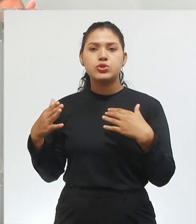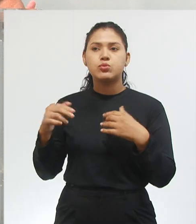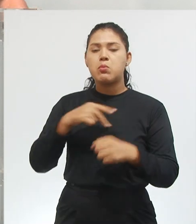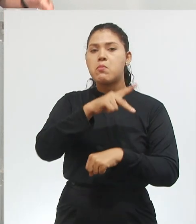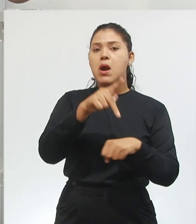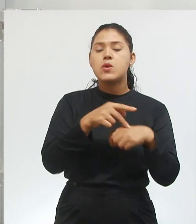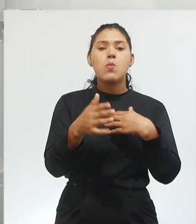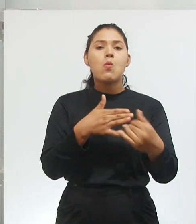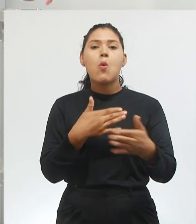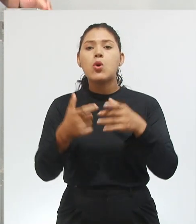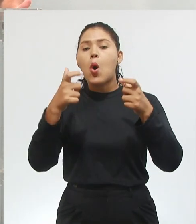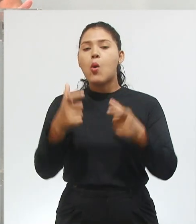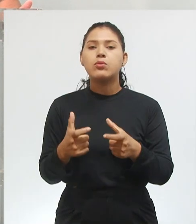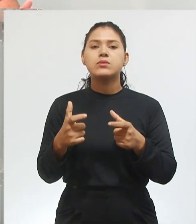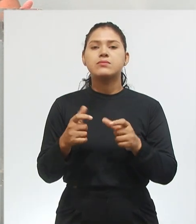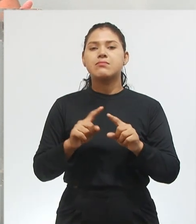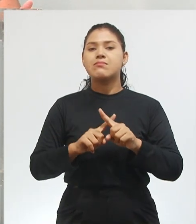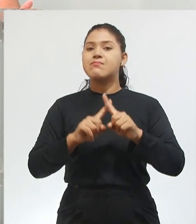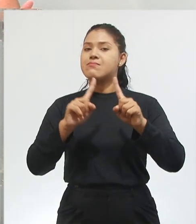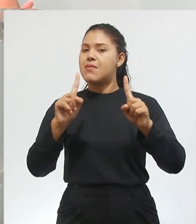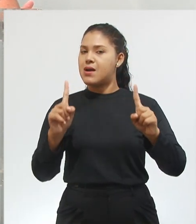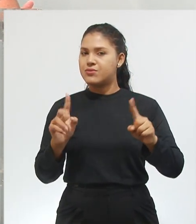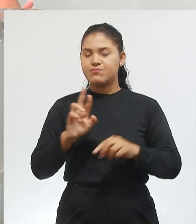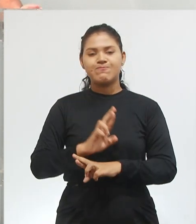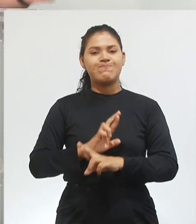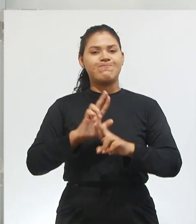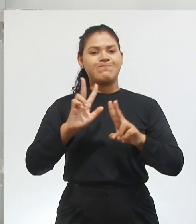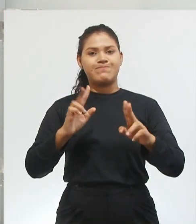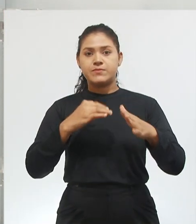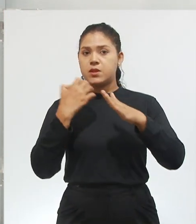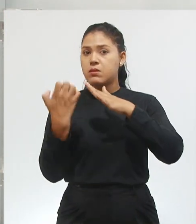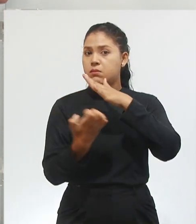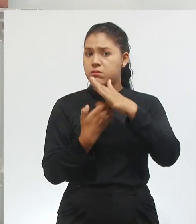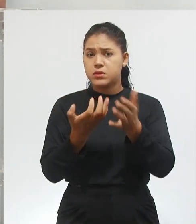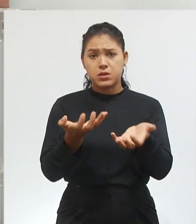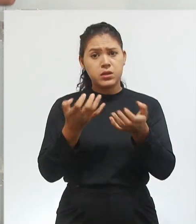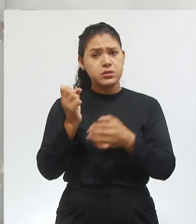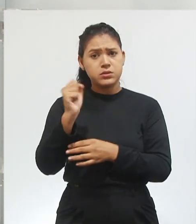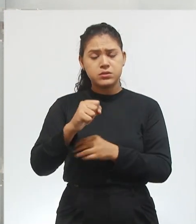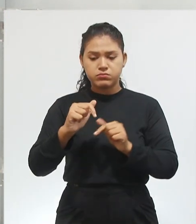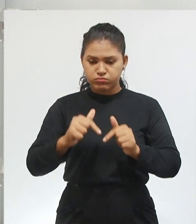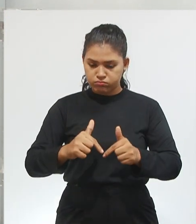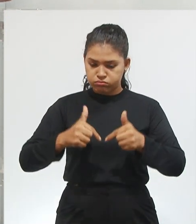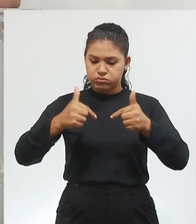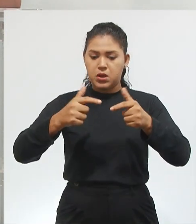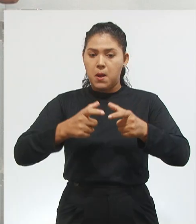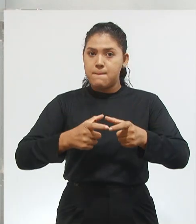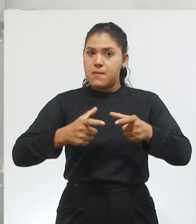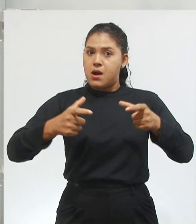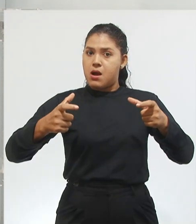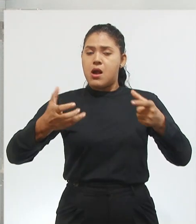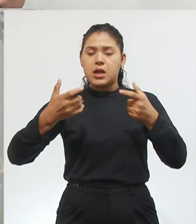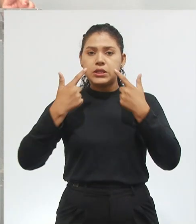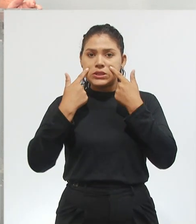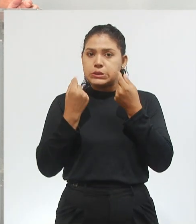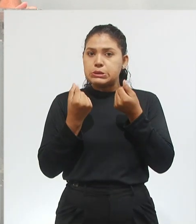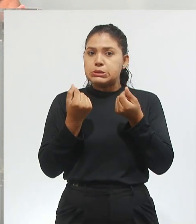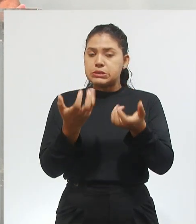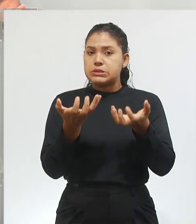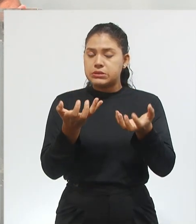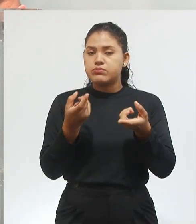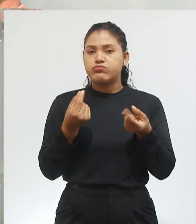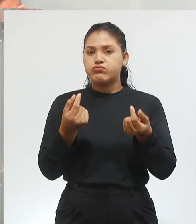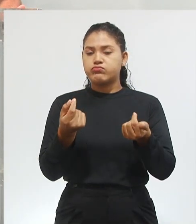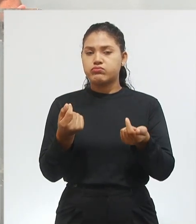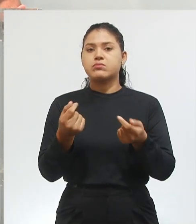organização está ali inserida não é uma empresa que quer sim avançar quer sim lucrar quer ter lucratividade em